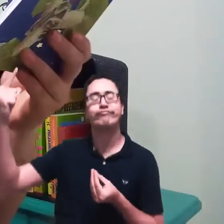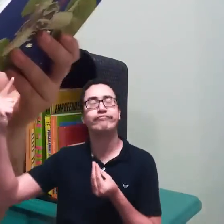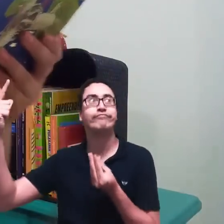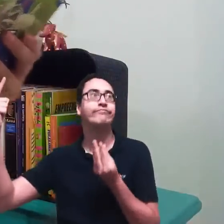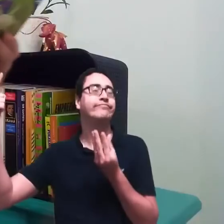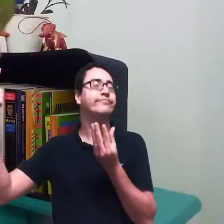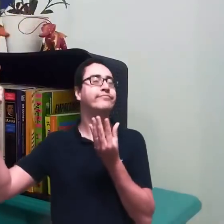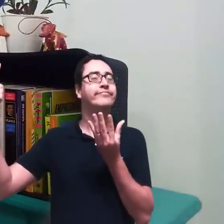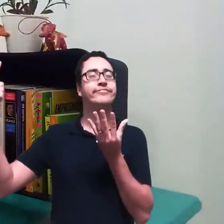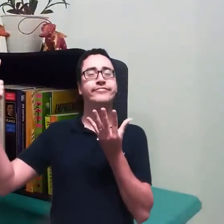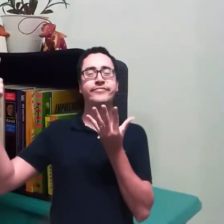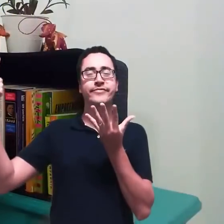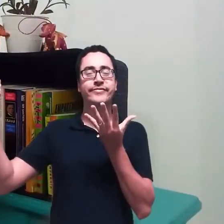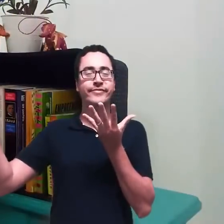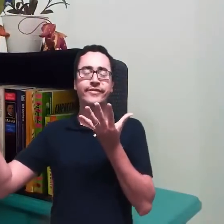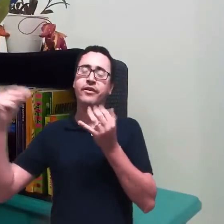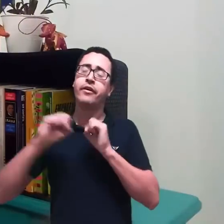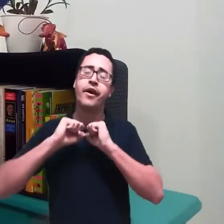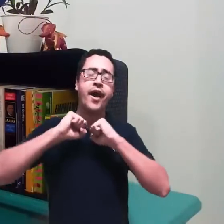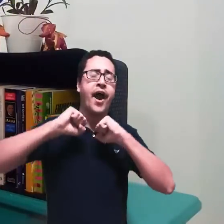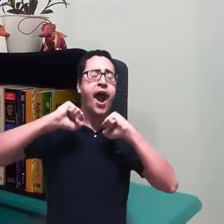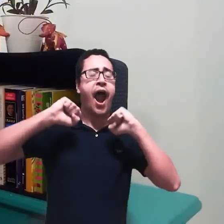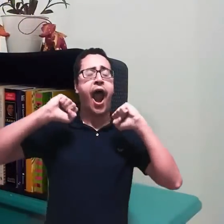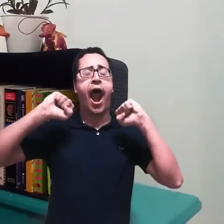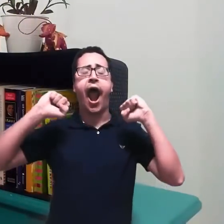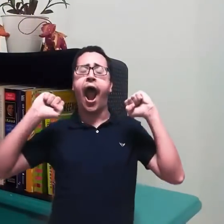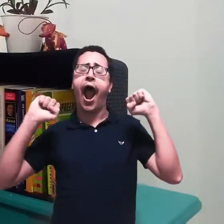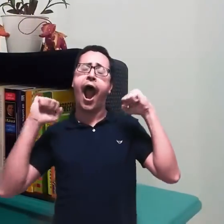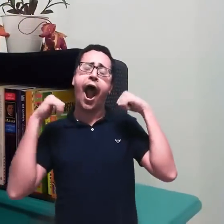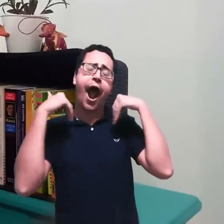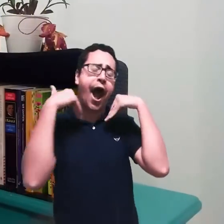capricho, disse bocejando: